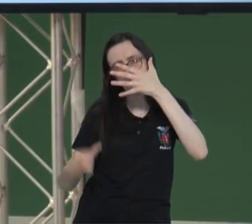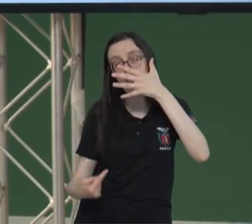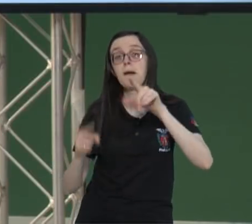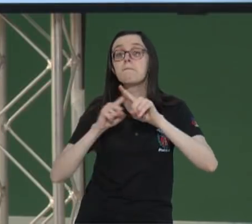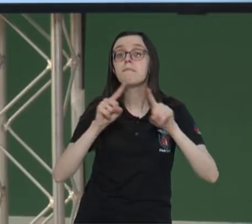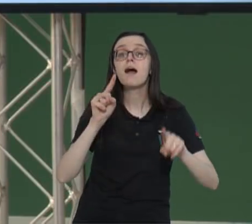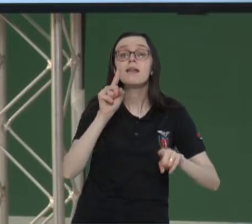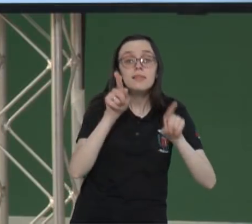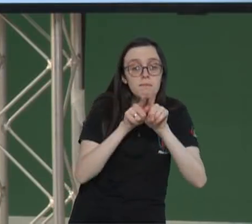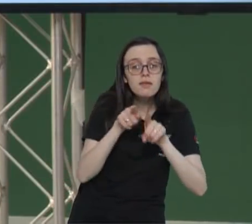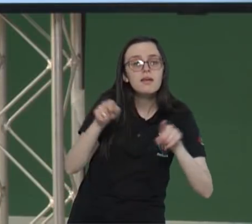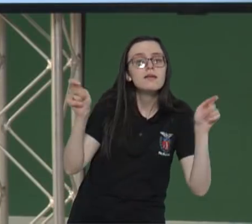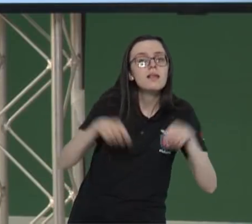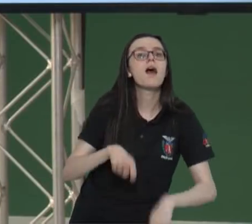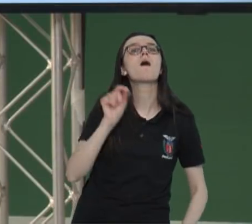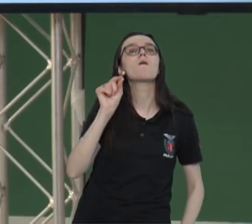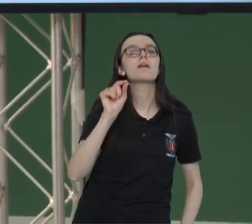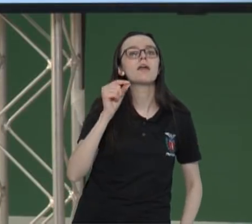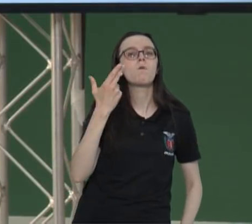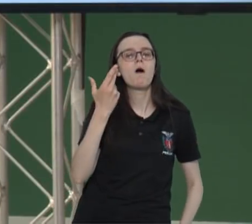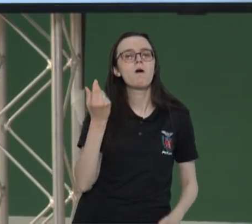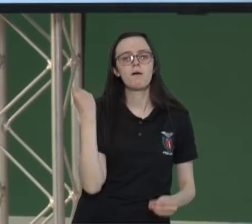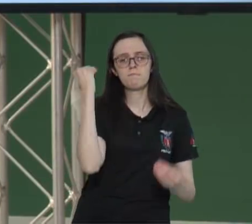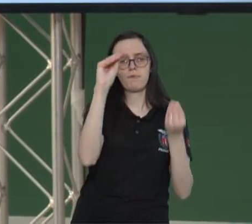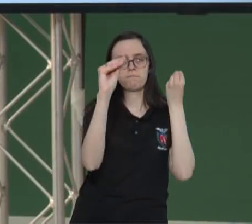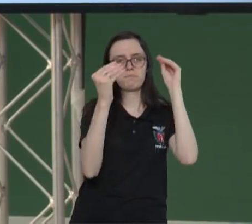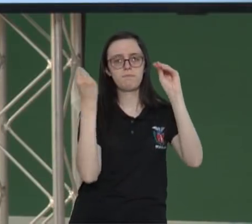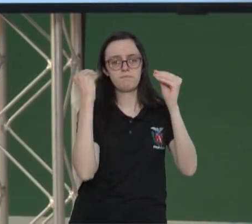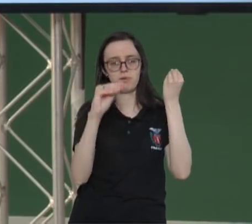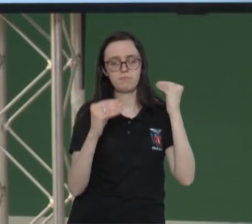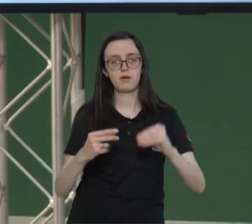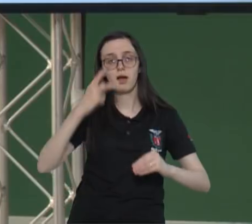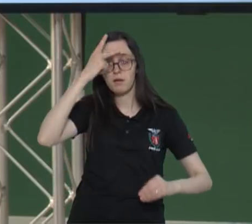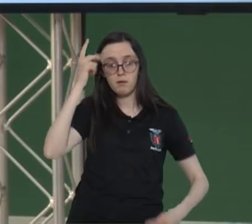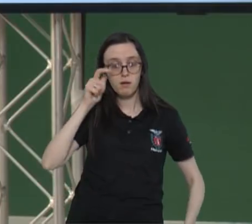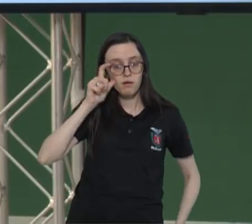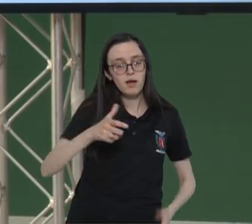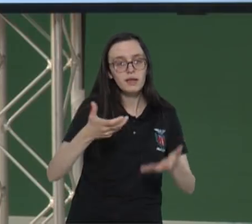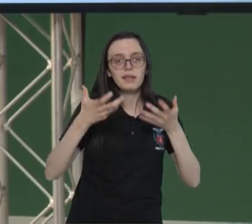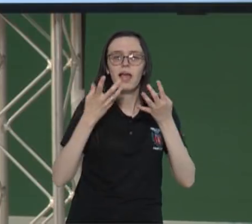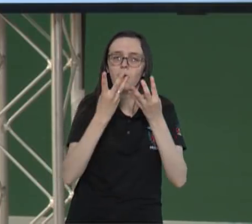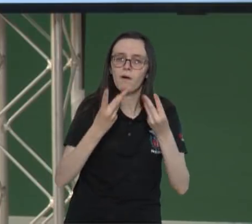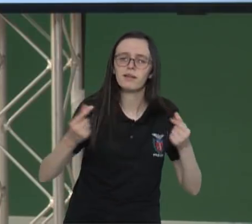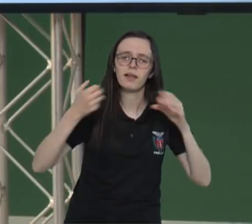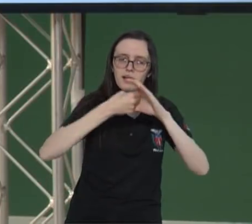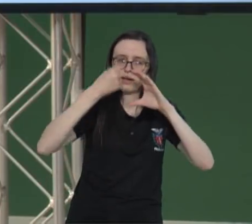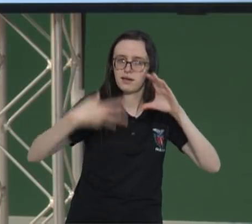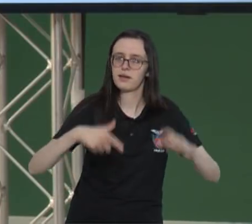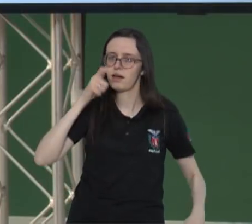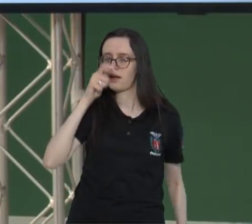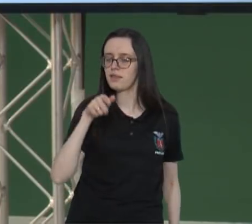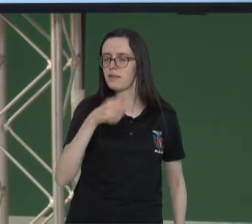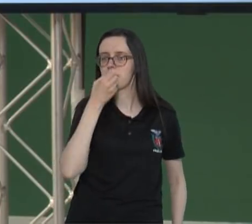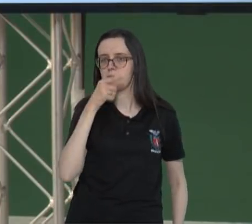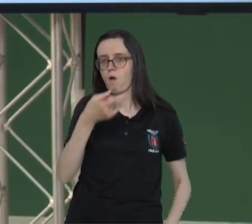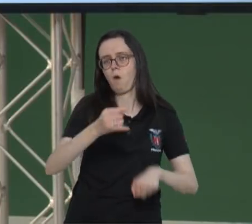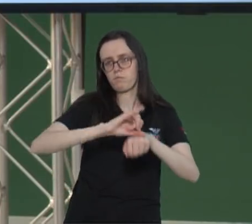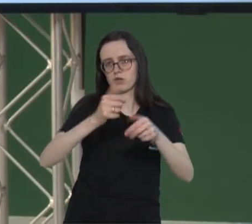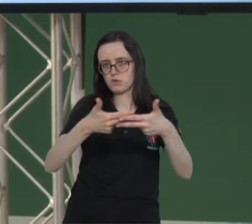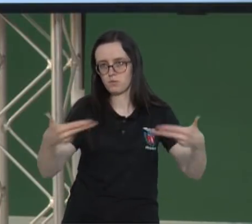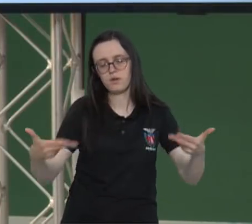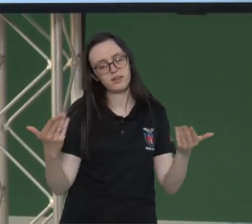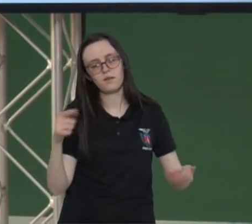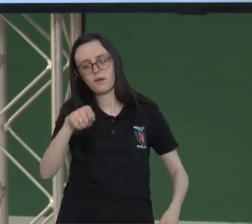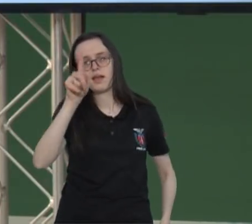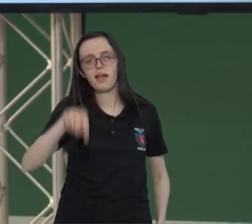que a pessoa fique bem interessada, né? Porque afinal você está dando bastante qualidade, bastante características interessantes para aquele objeto.